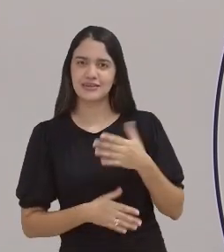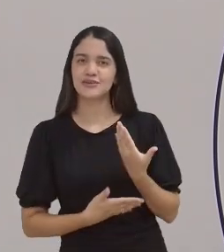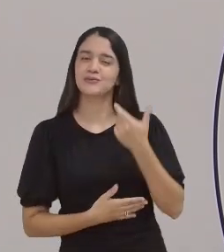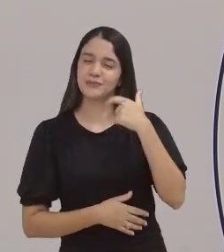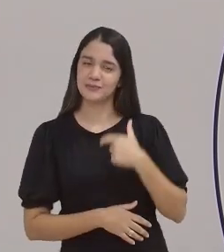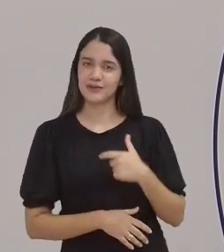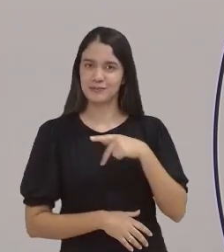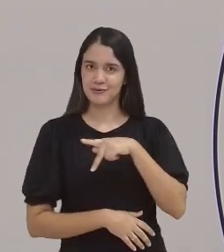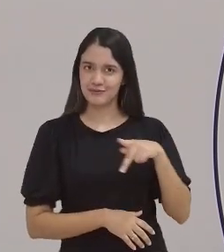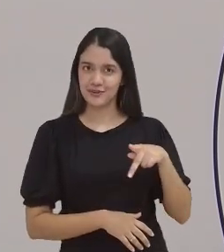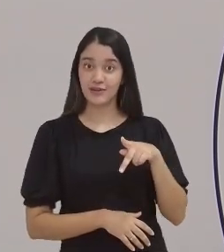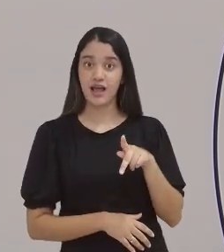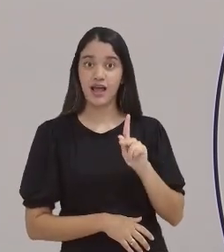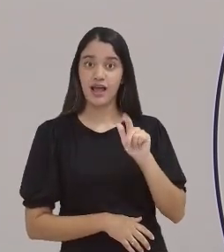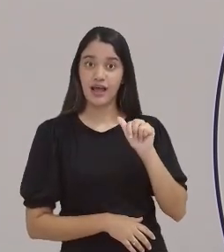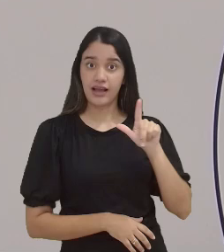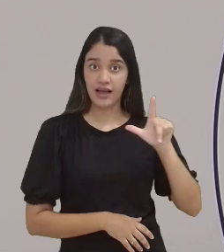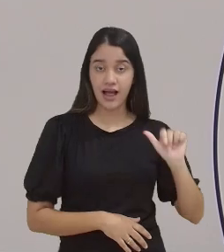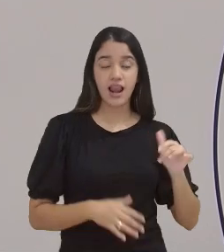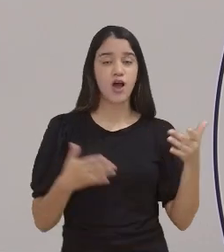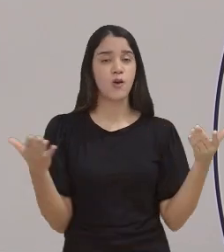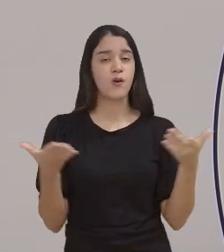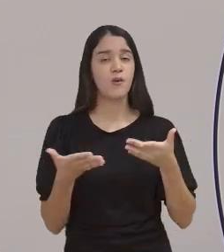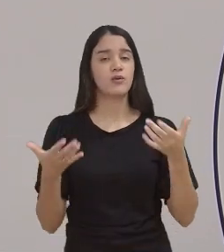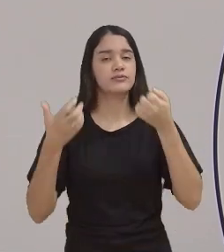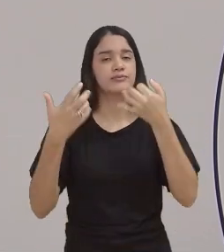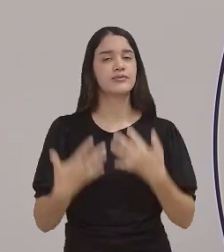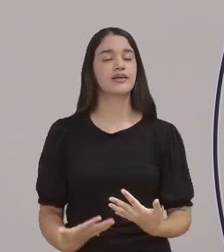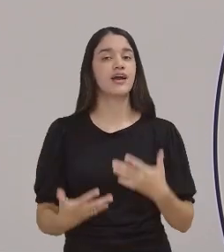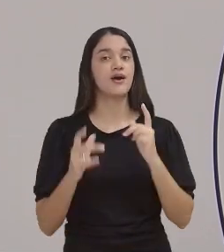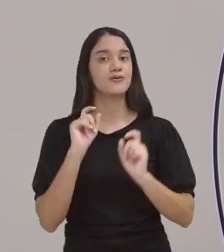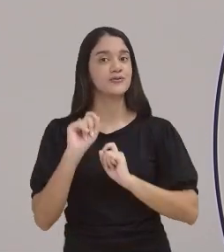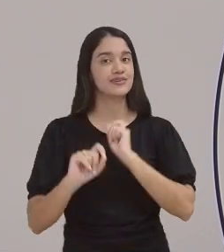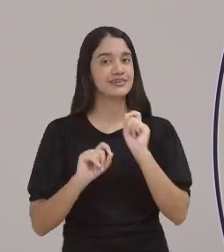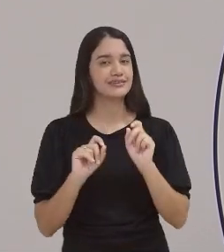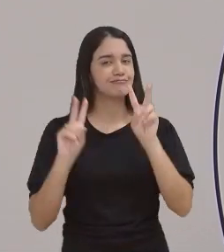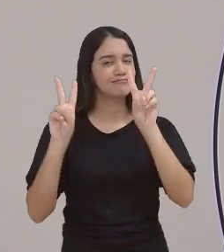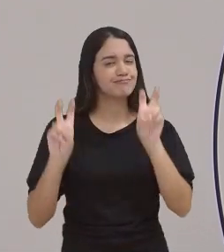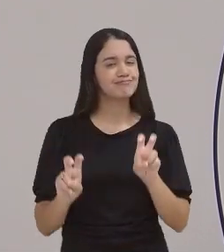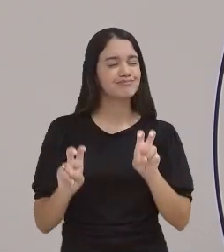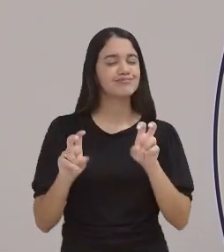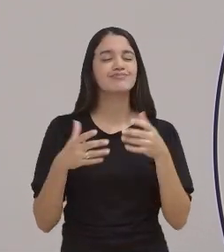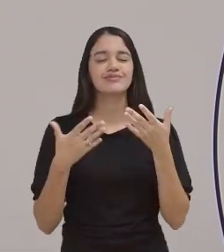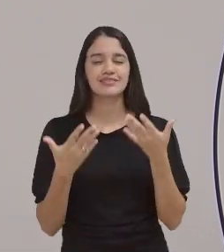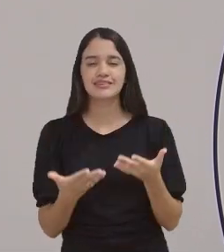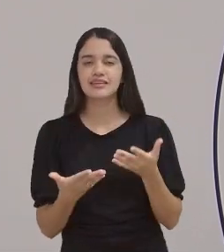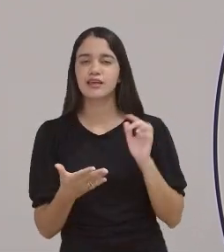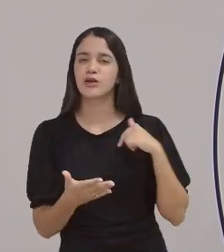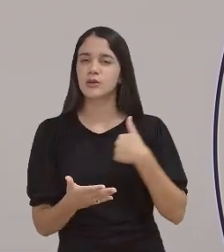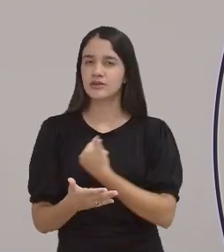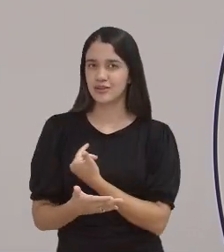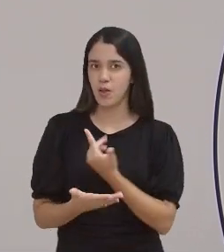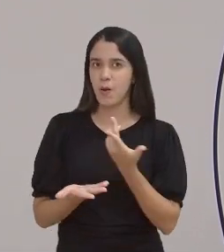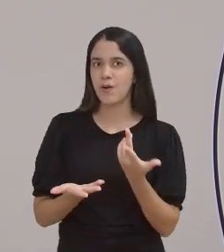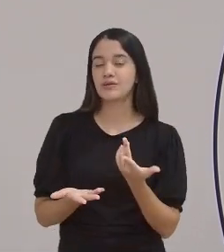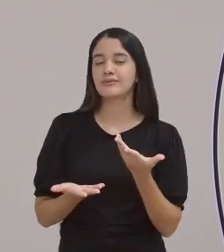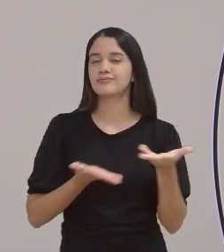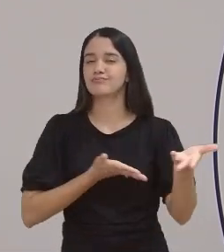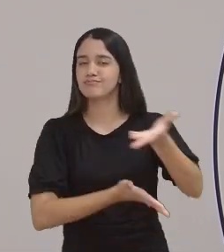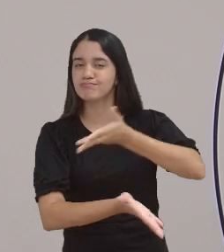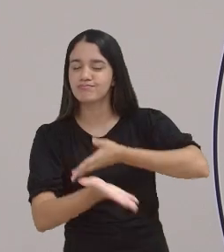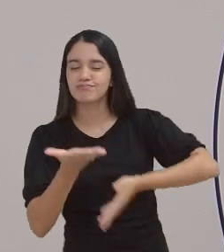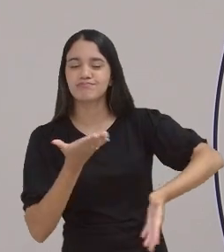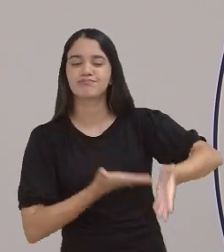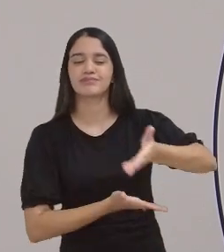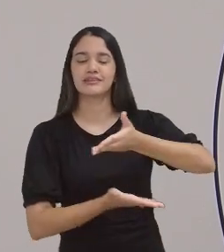Soatman. E hoje a gente vai falar um pouquinho sobre um descritor que solicita que a gente